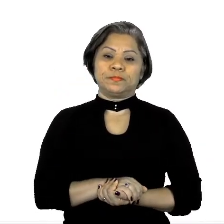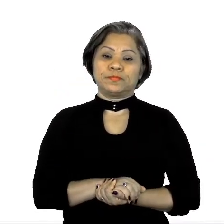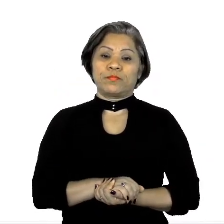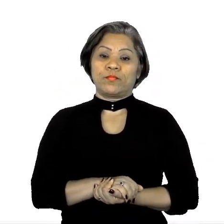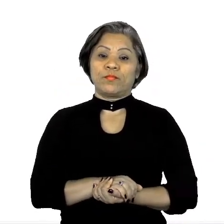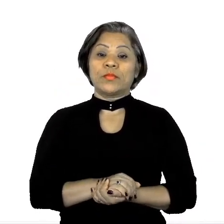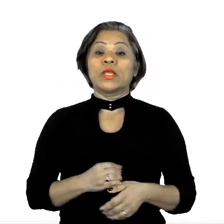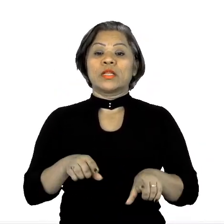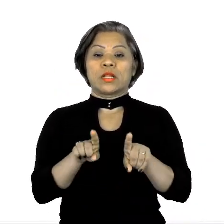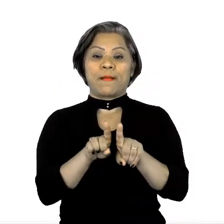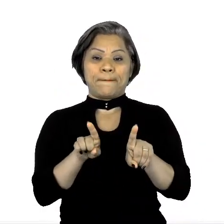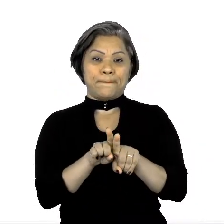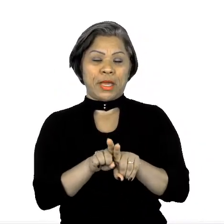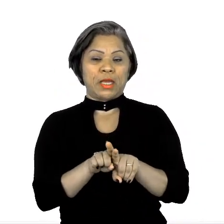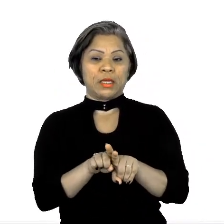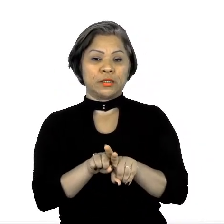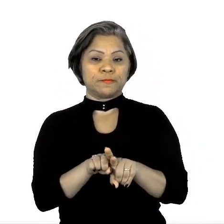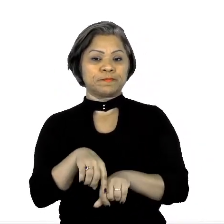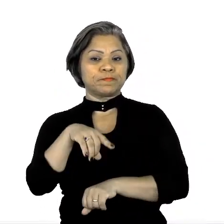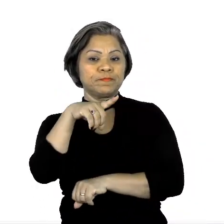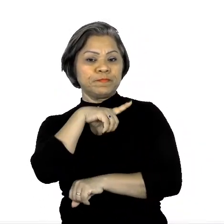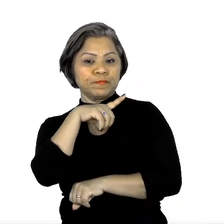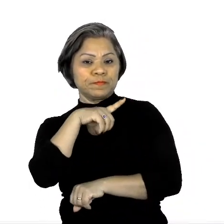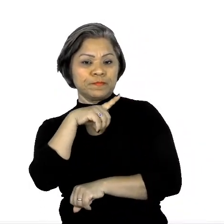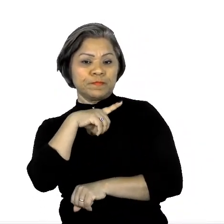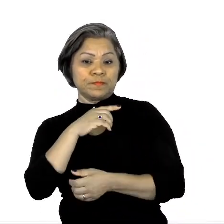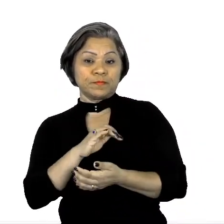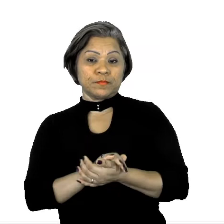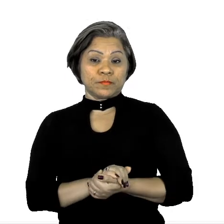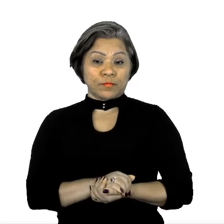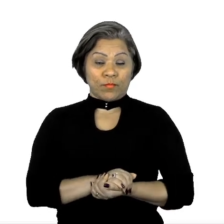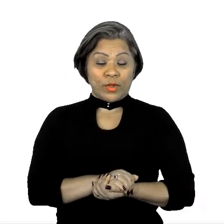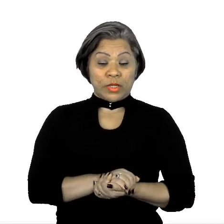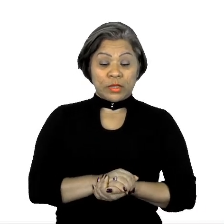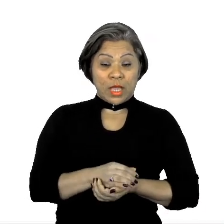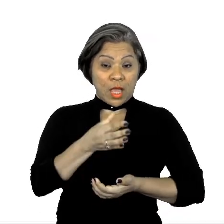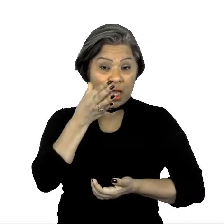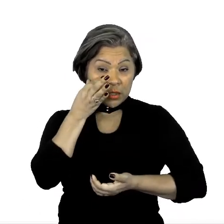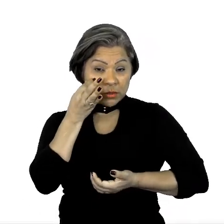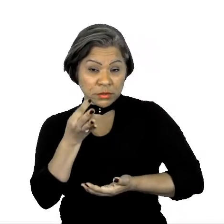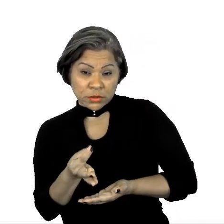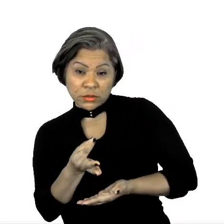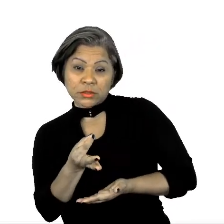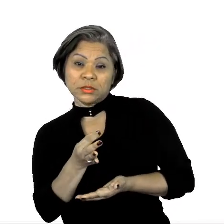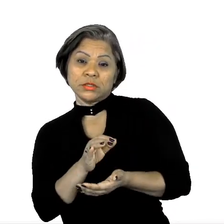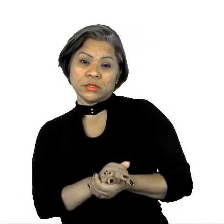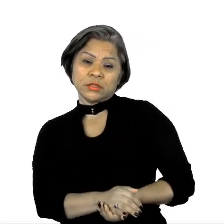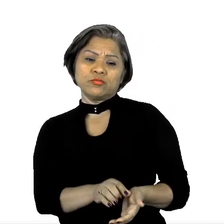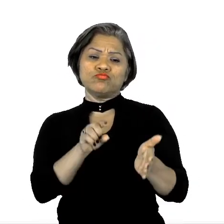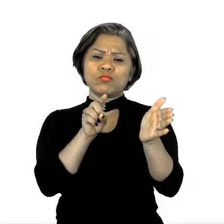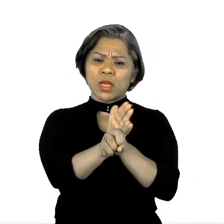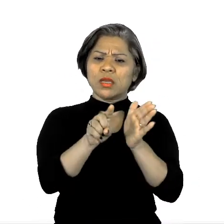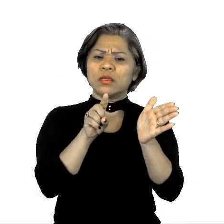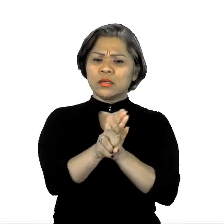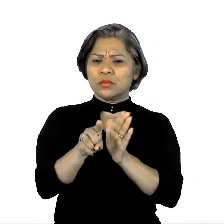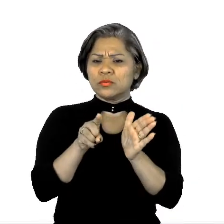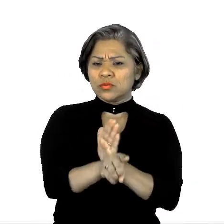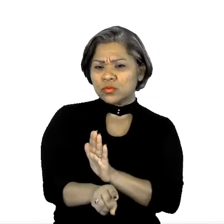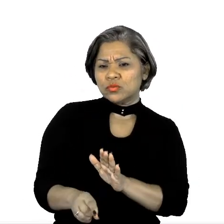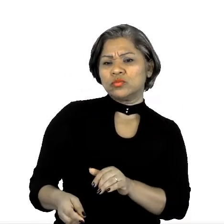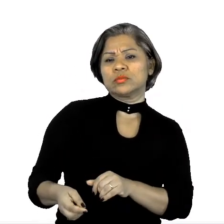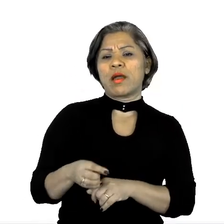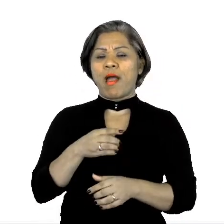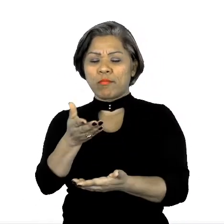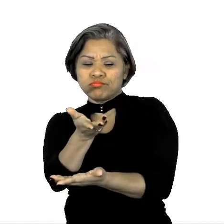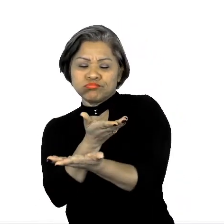Ademais, possui intencionalidade de expor, sintetizar e discutir questões relativas à produção de